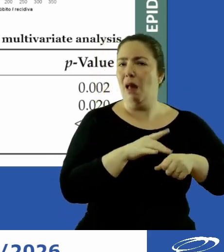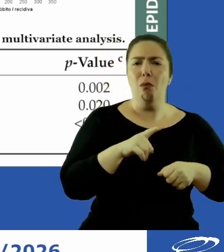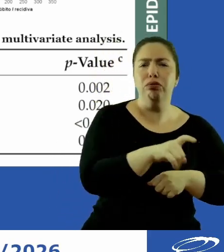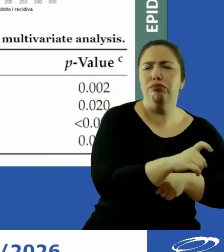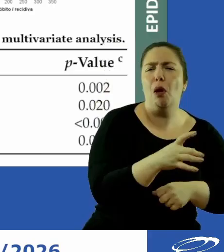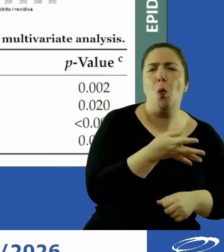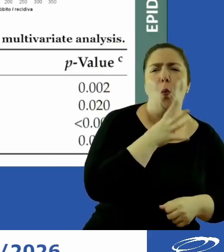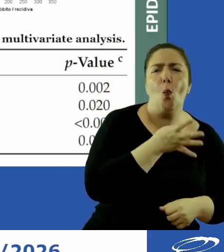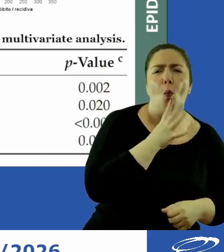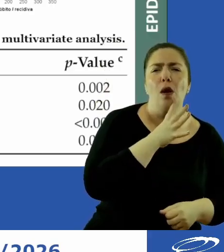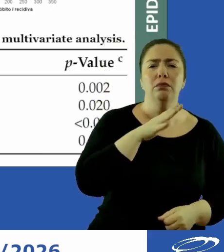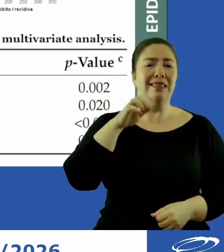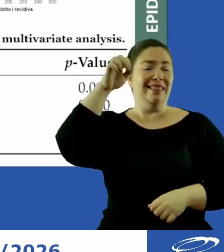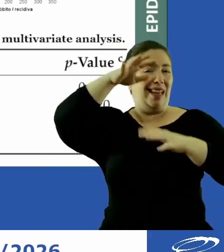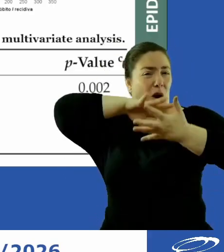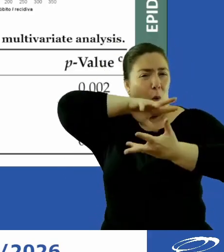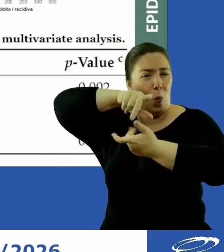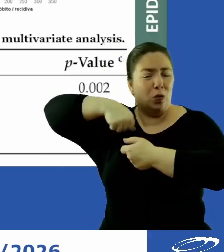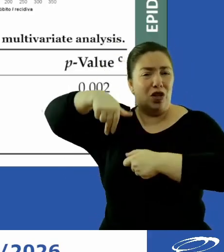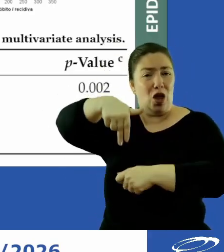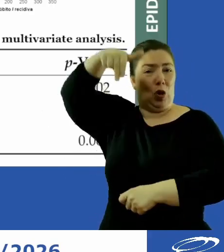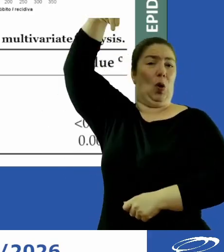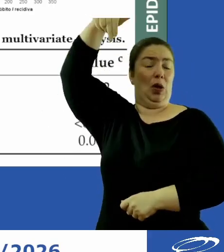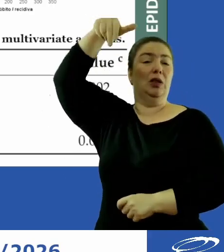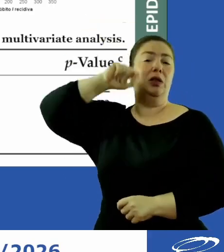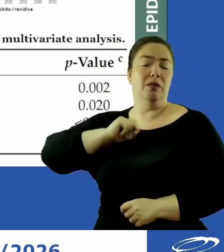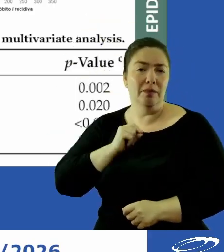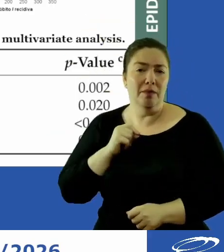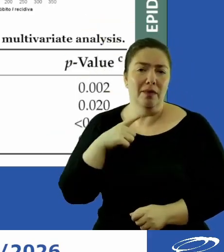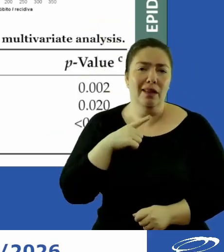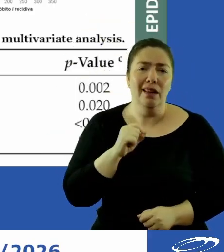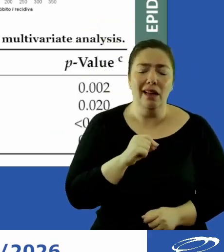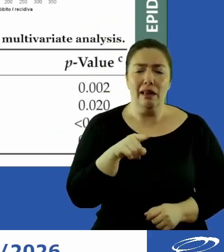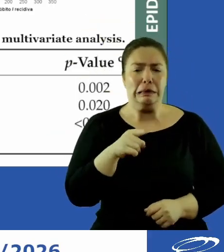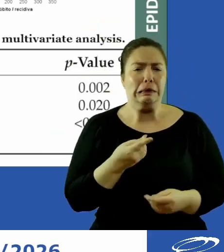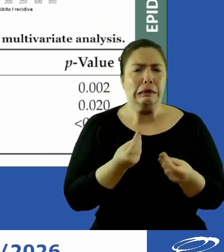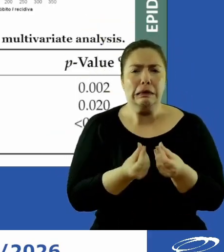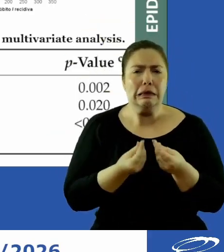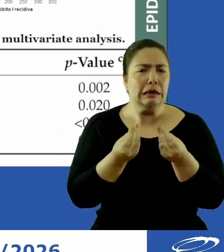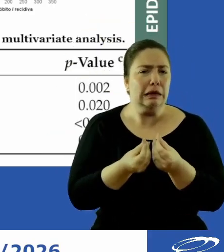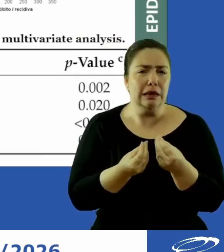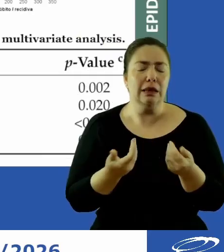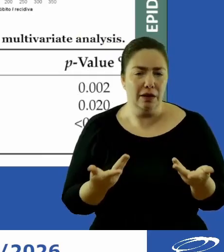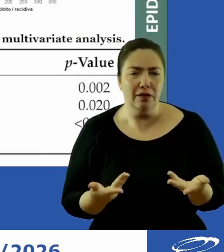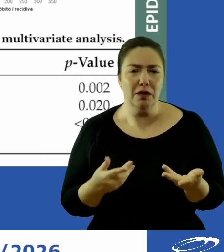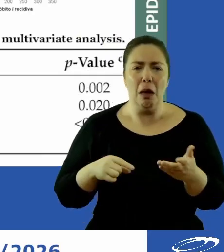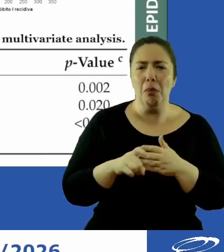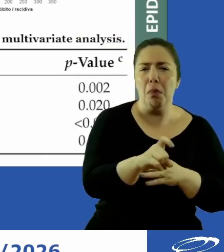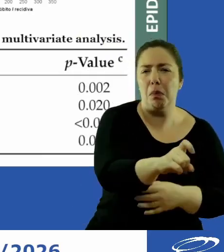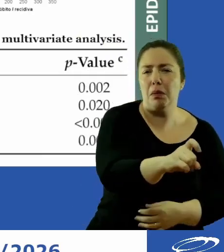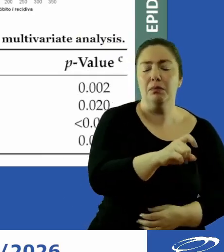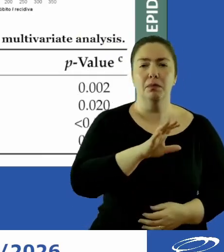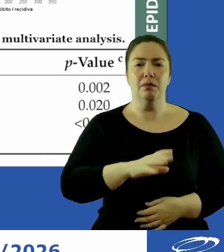norte global, que são os Staphylococcus aureus muito sensíveis. Aqui nós temos outros cenários nesse trabalho de doutorado da Raquel, que já